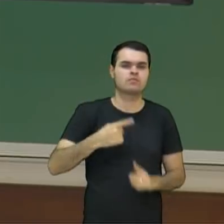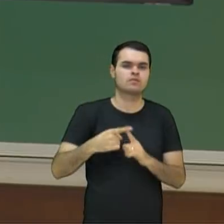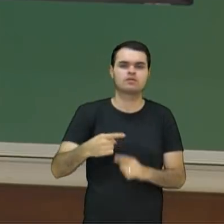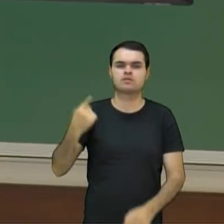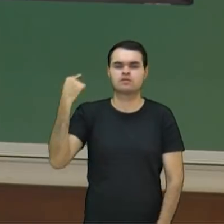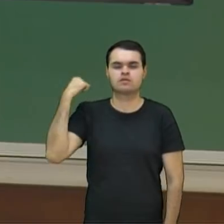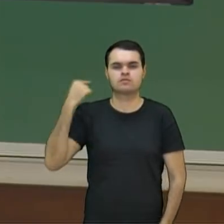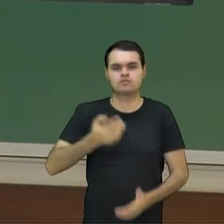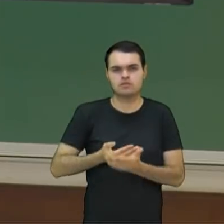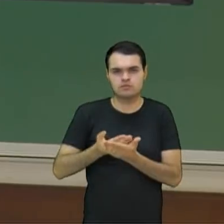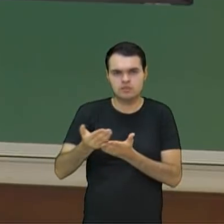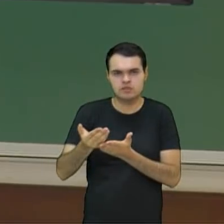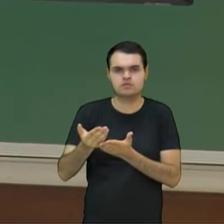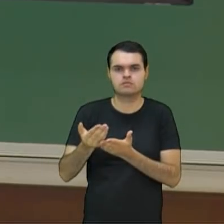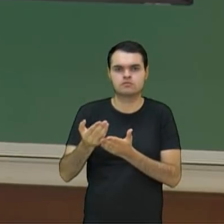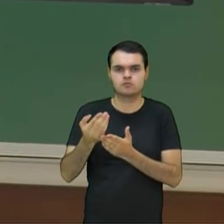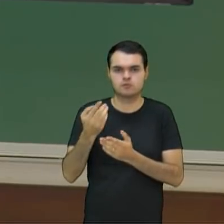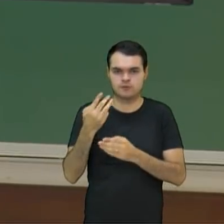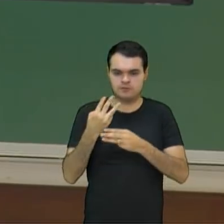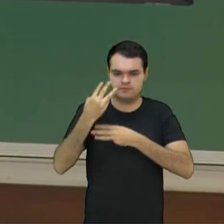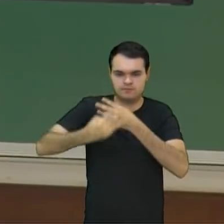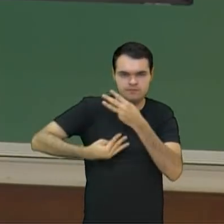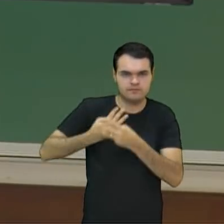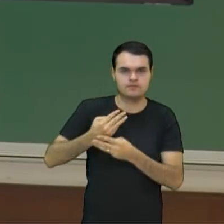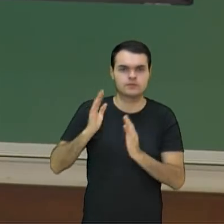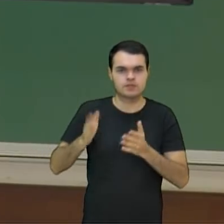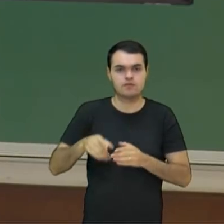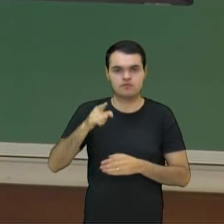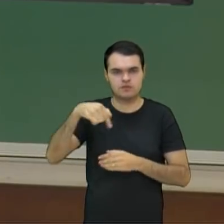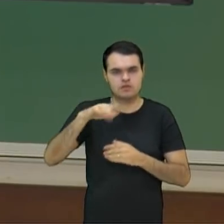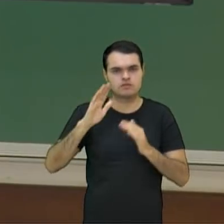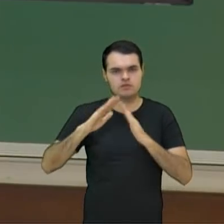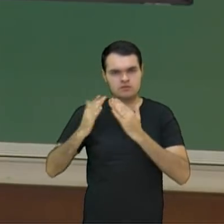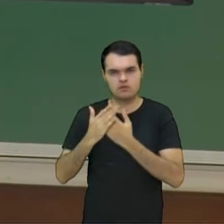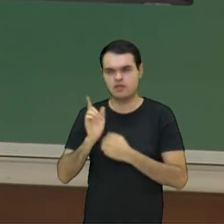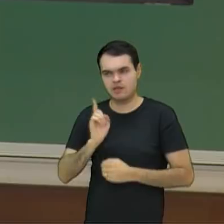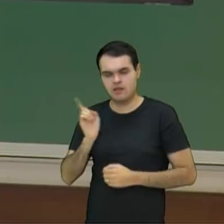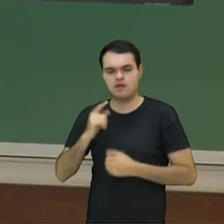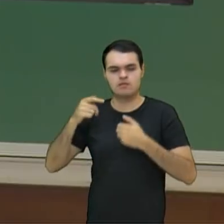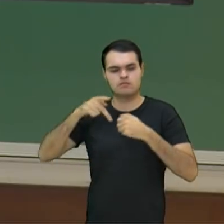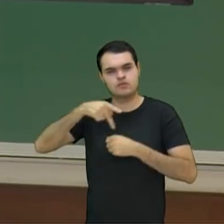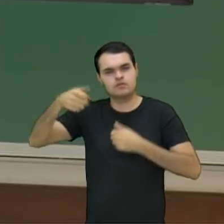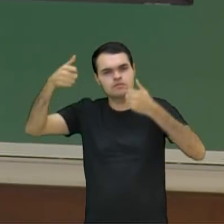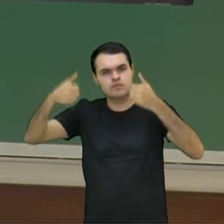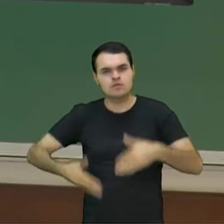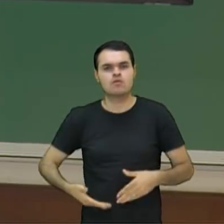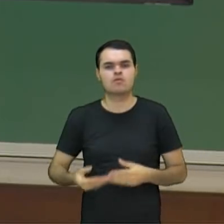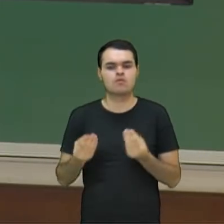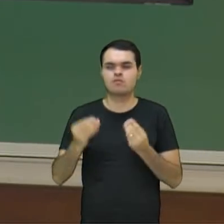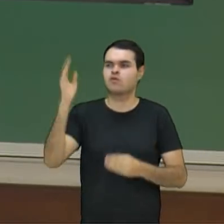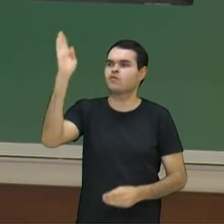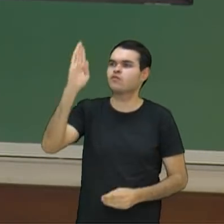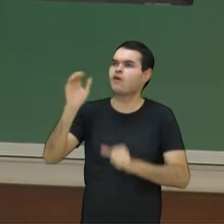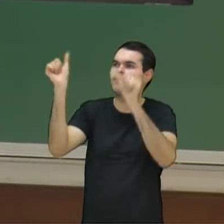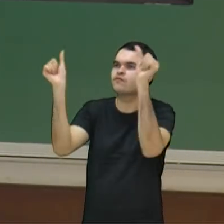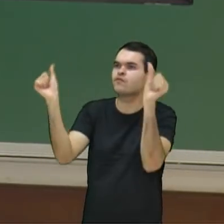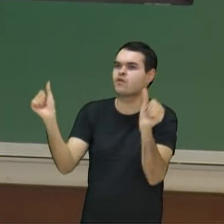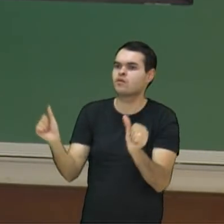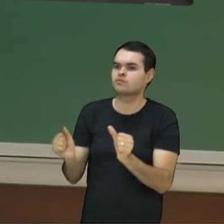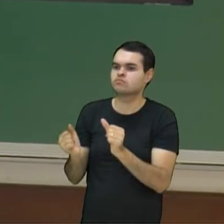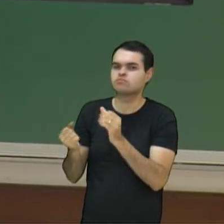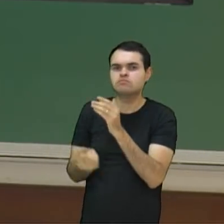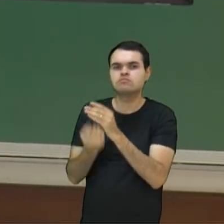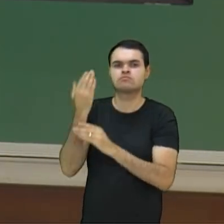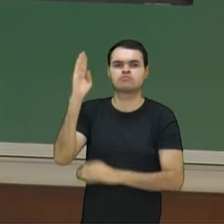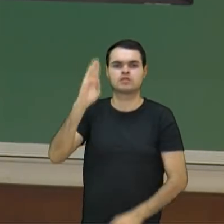lá no início do primeiro trimestre, alguns de vocês ainda lá na escola, né, o professor falou sobre a formação do Brasil, a primeira região